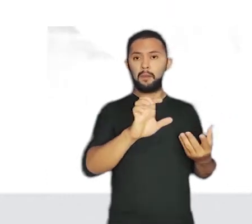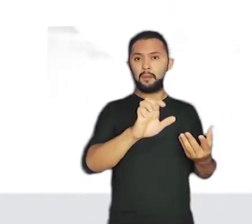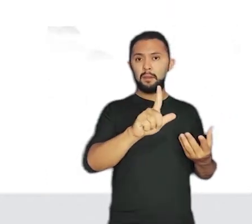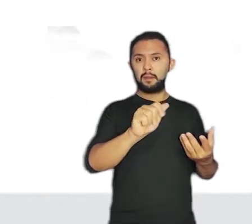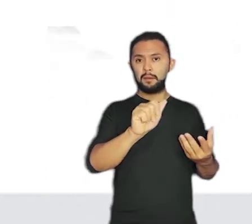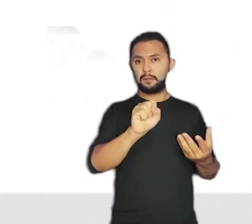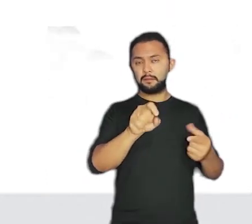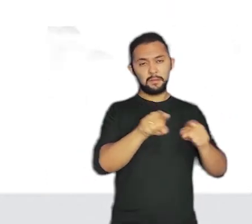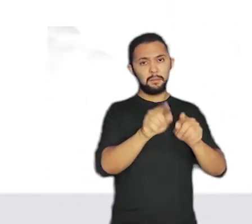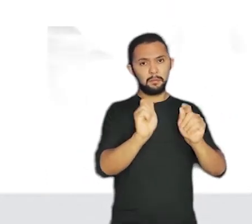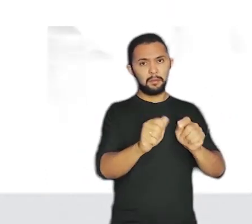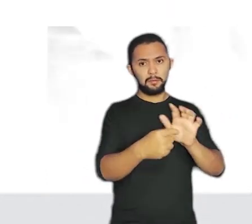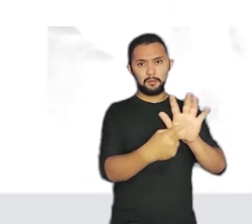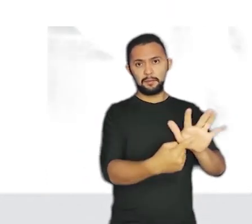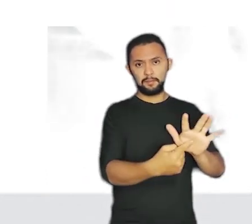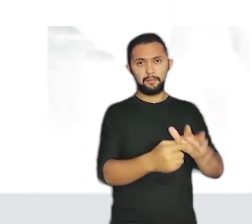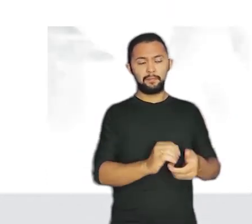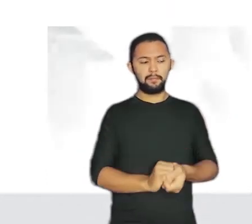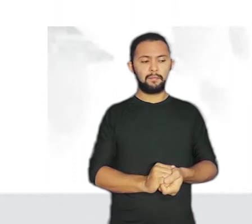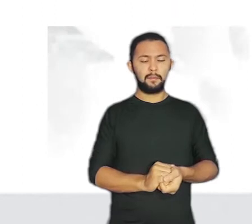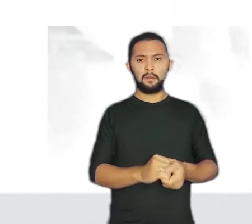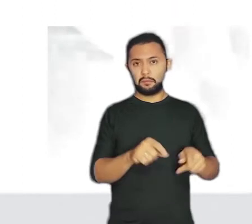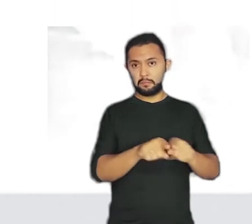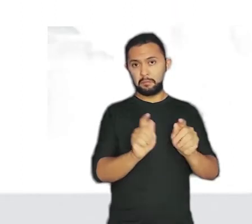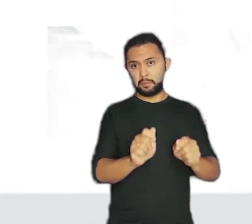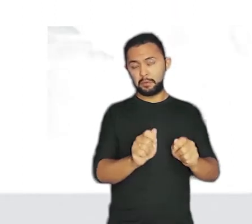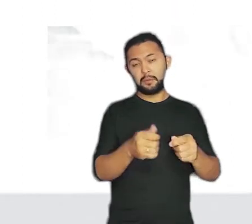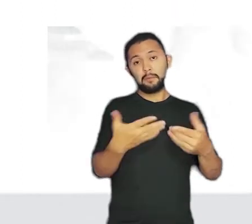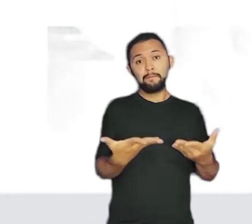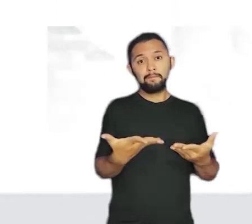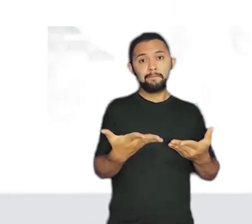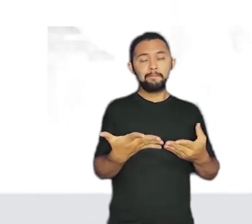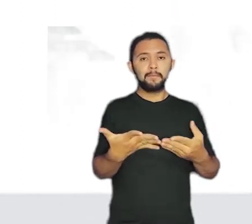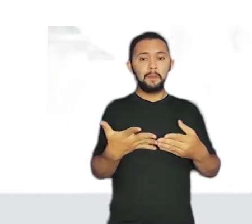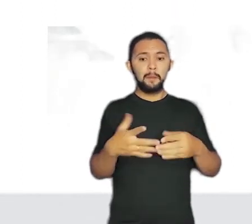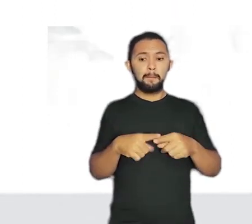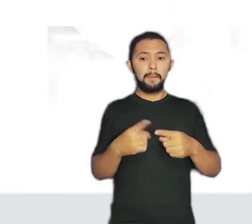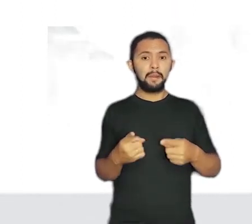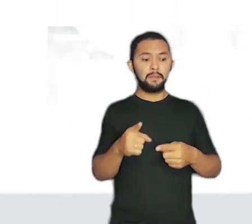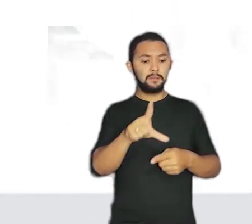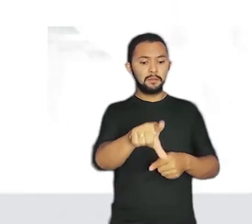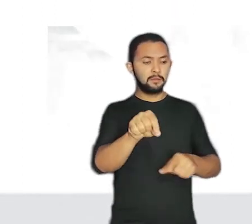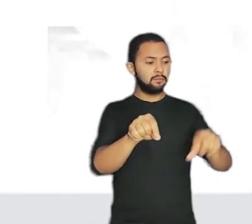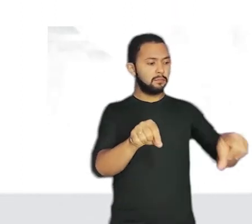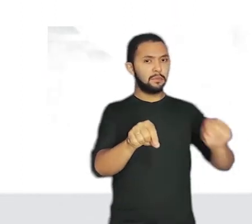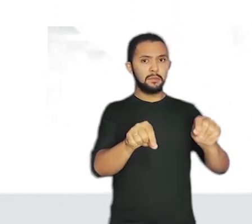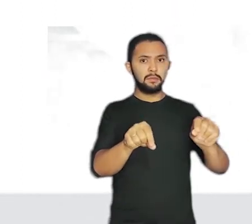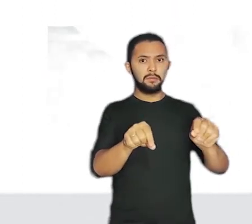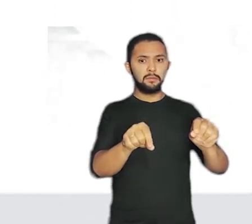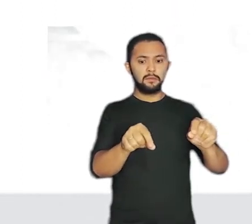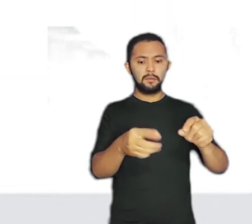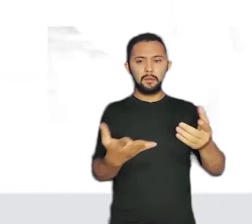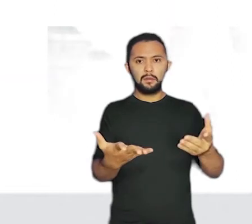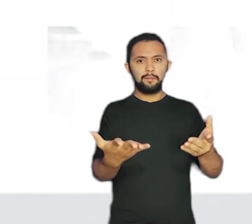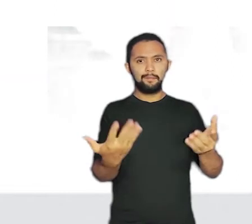tá? Elas também esqueceram. E aí? Se eu tenho mais de uma opção, eu não sei quem foi que praticou ou recebeu essa